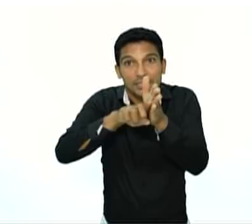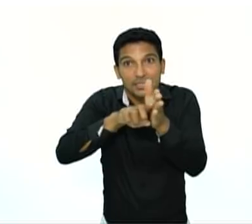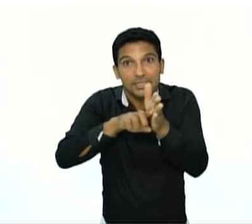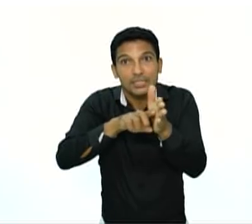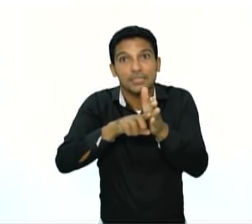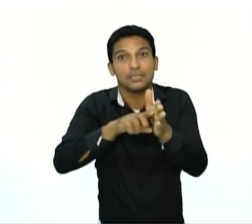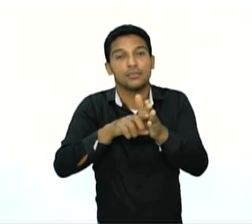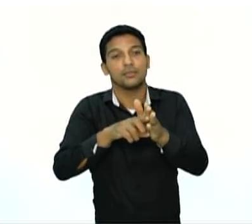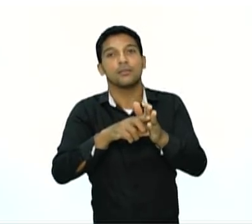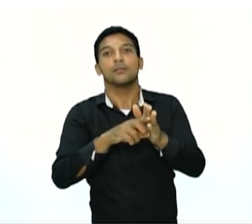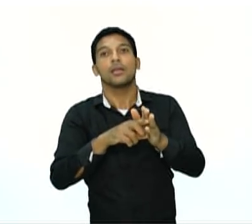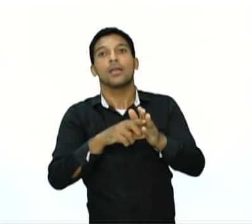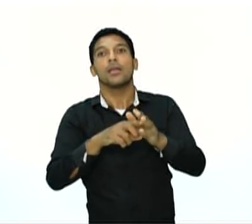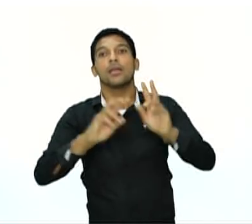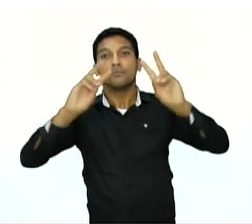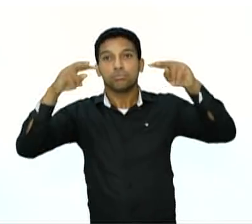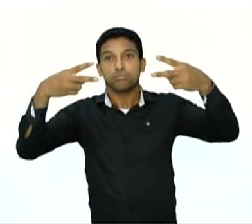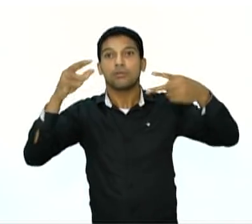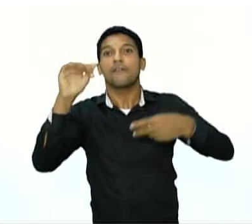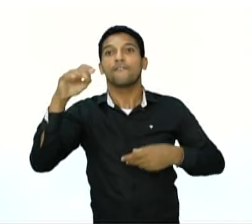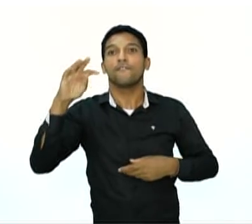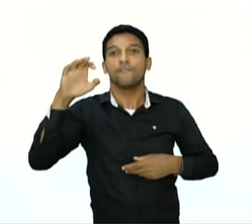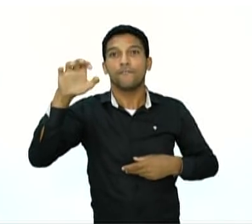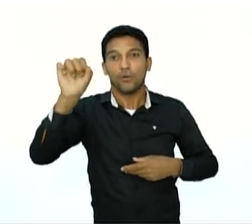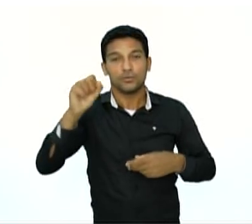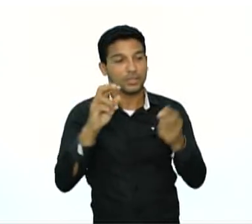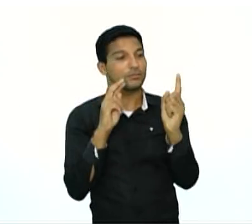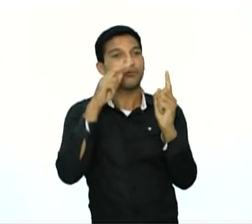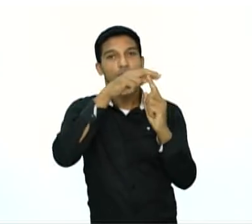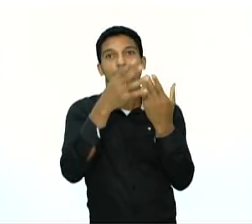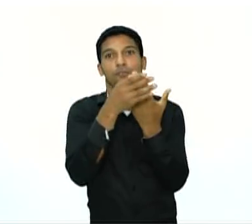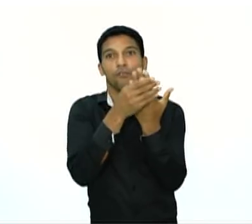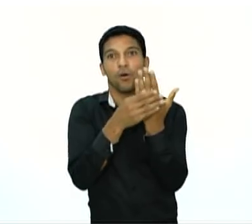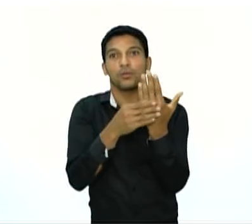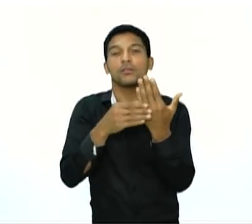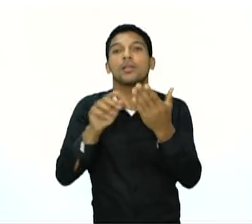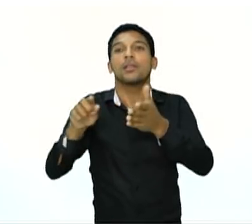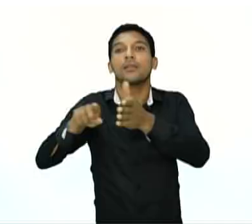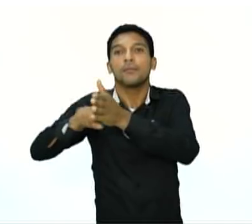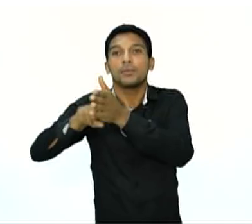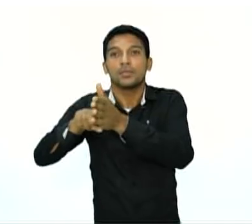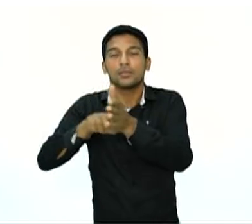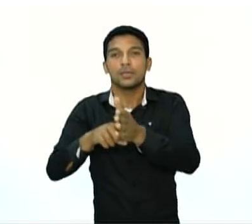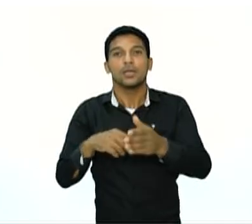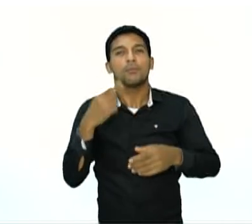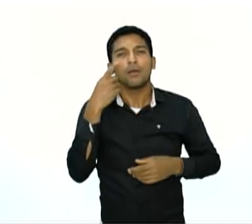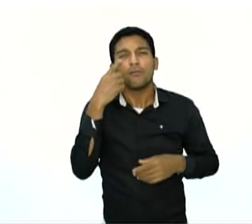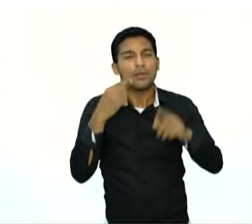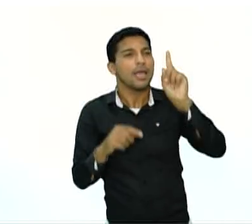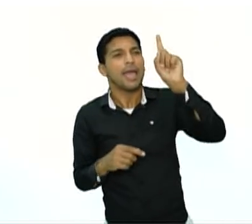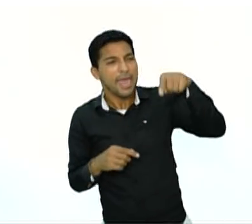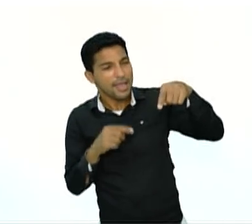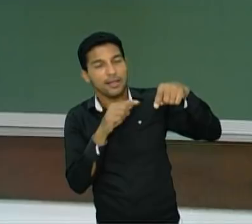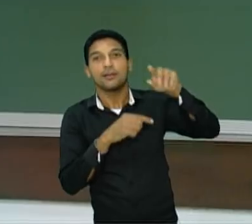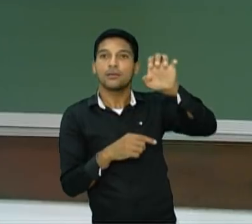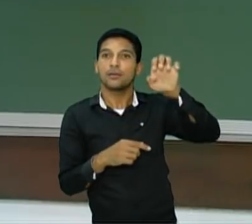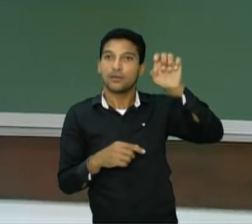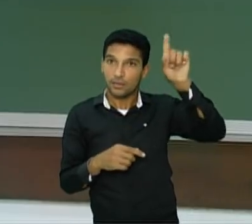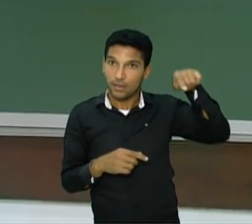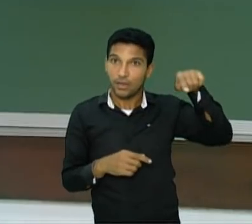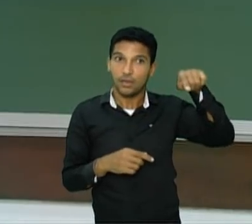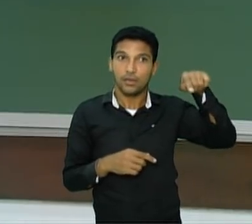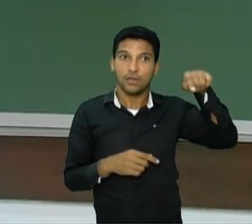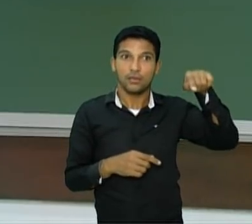Vamos perguntar quem é. A resposta para a pergunta quem é ideia. Logo, nós